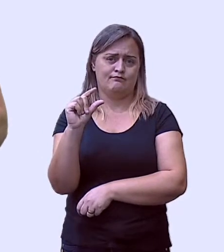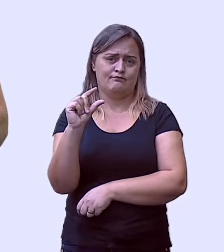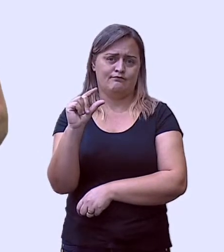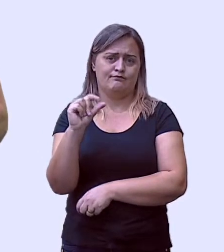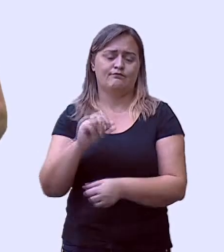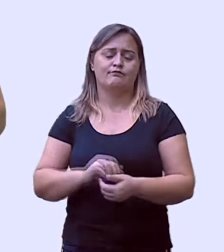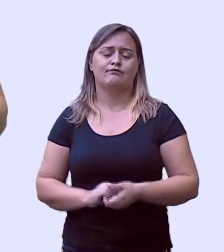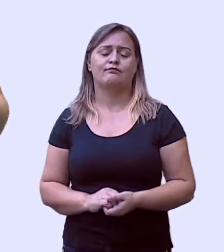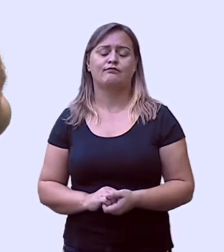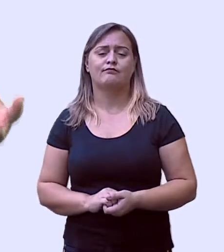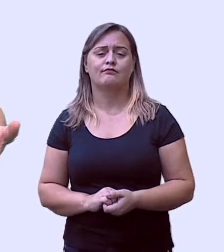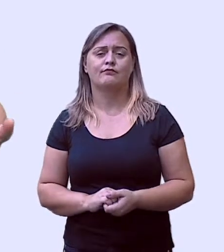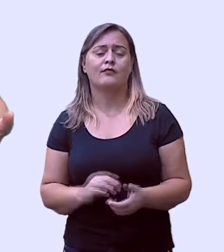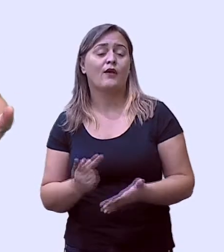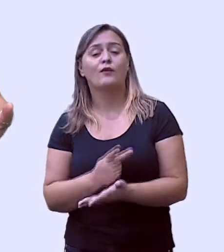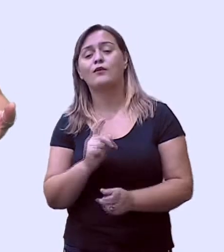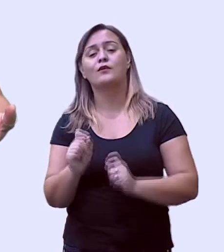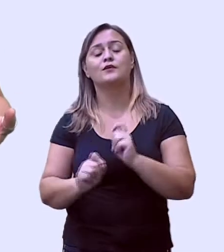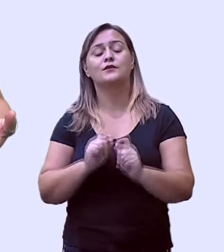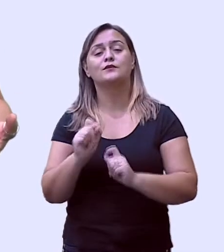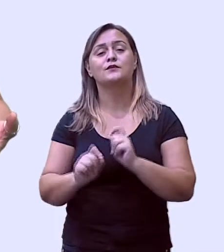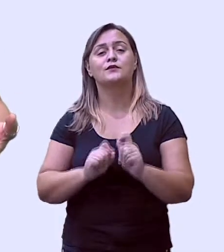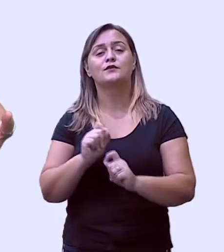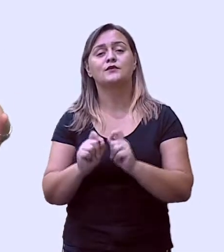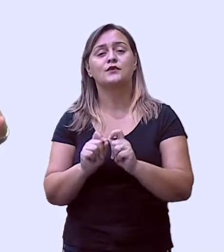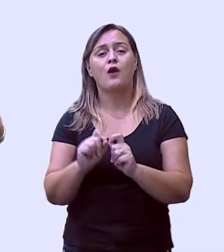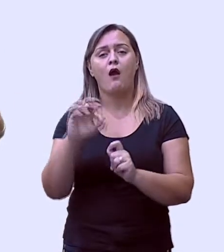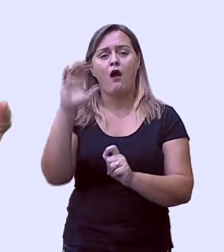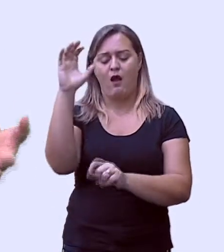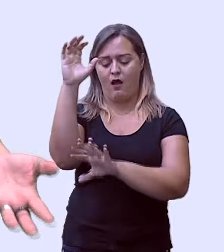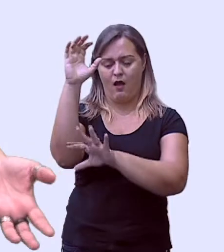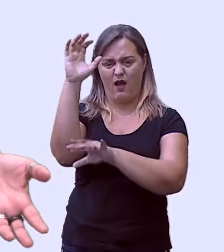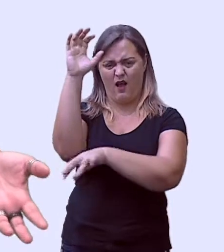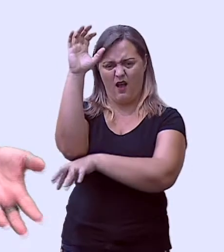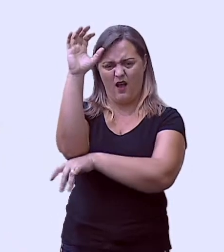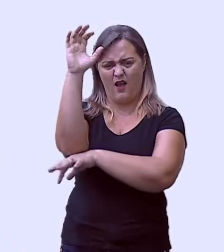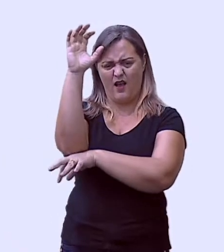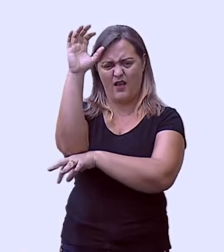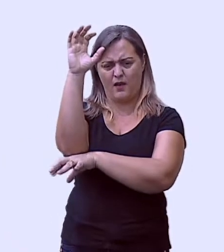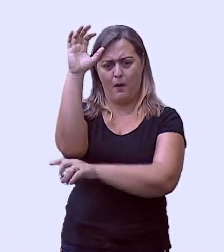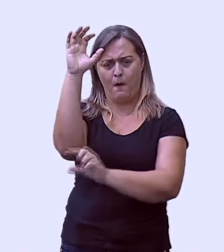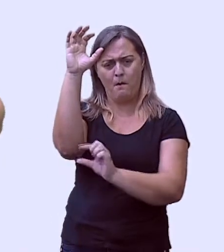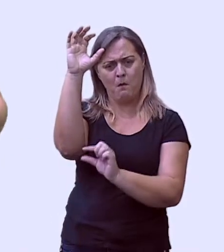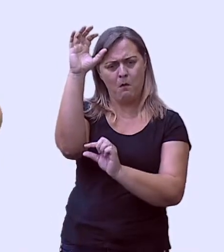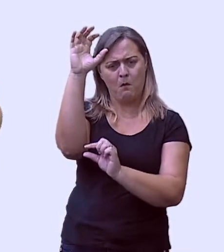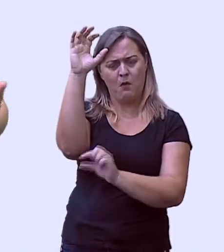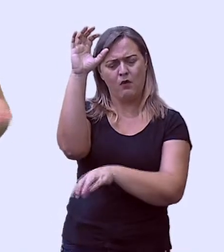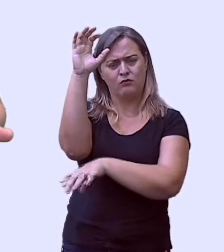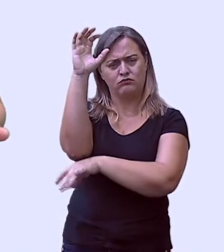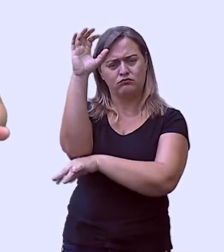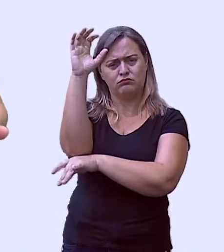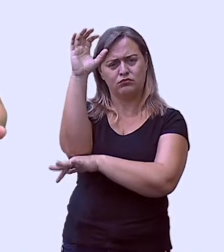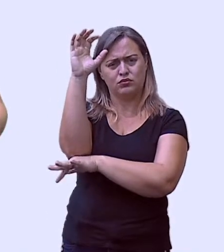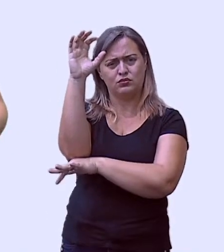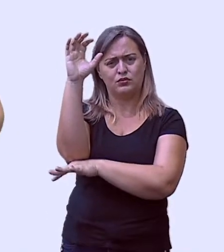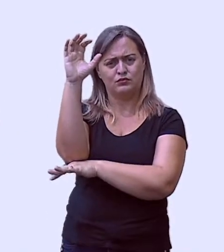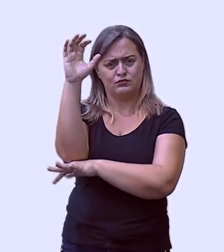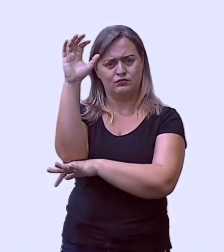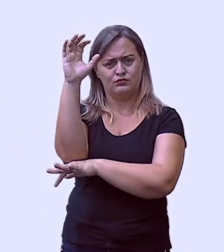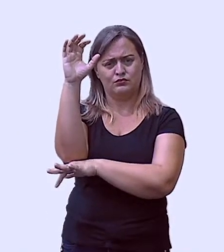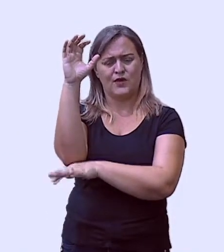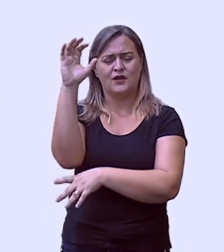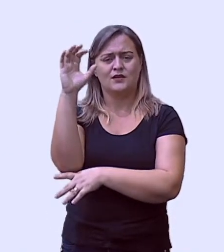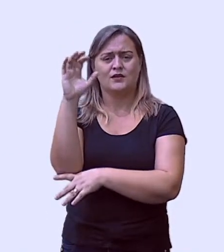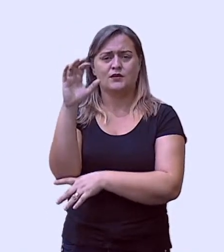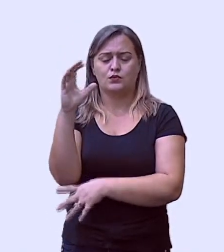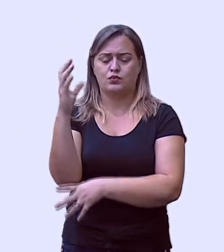elas? Devido à pouca profundidade, os ramos dessas herbáceas vão secar, E